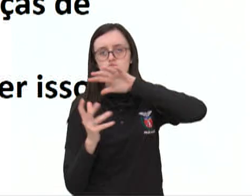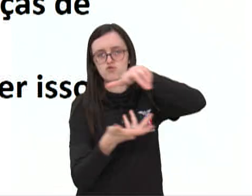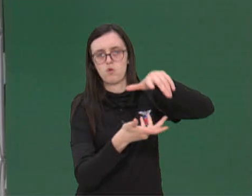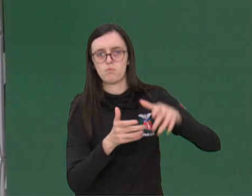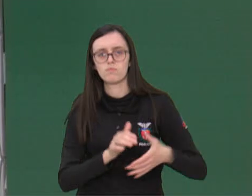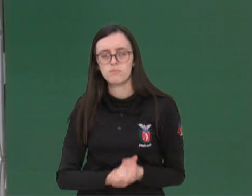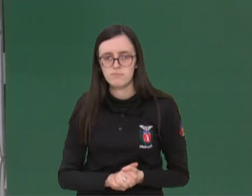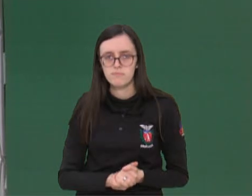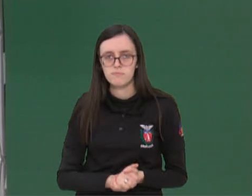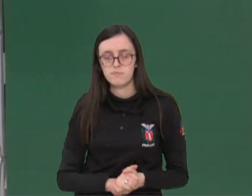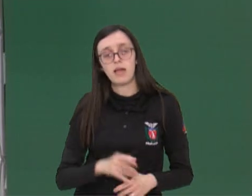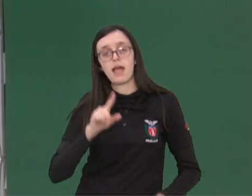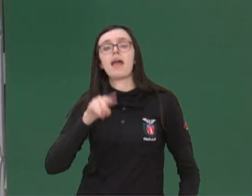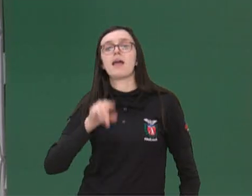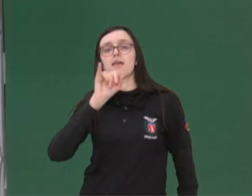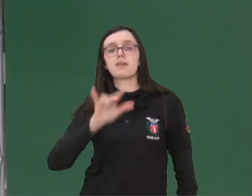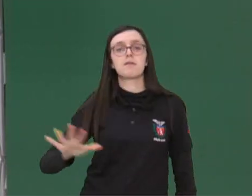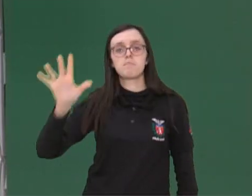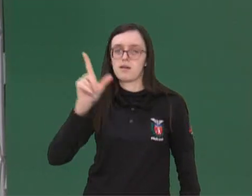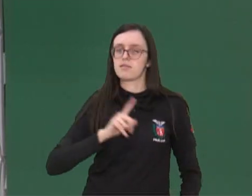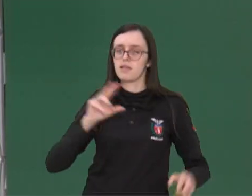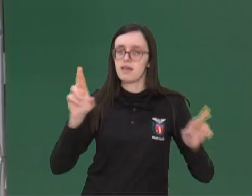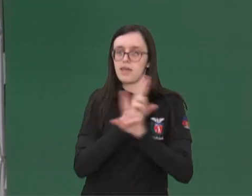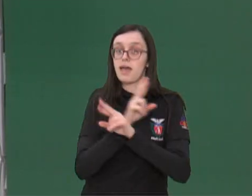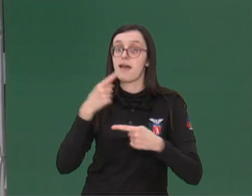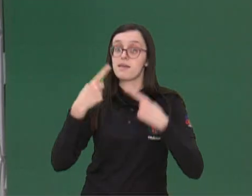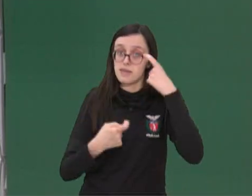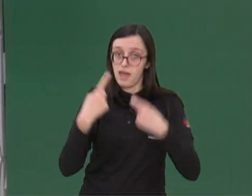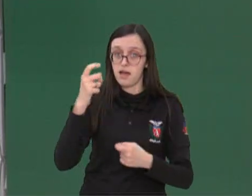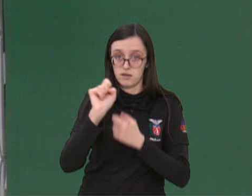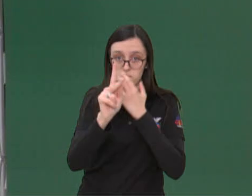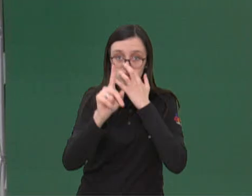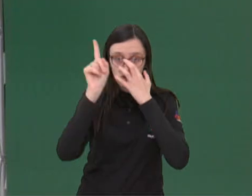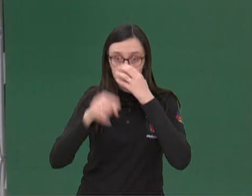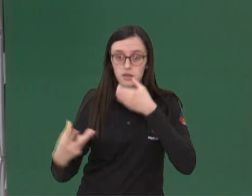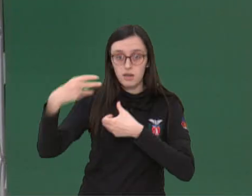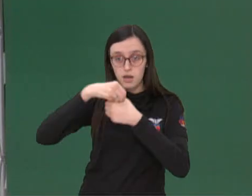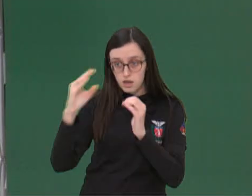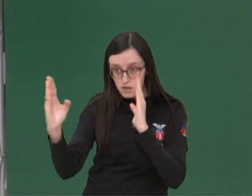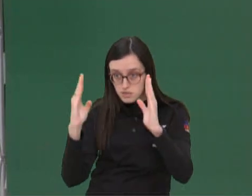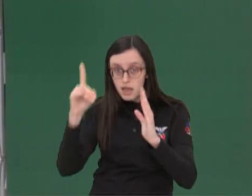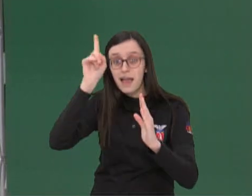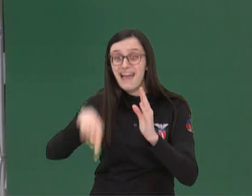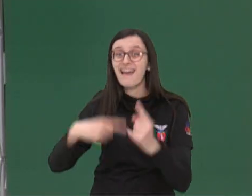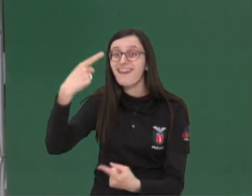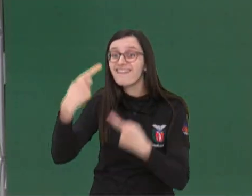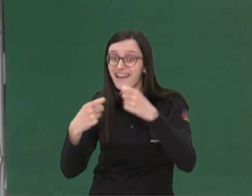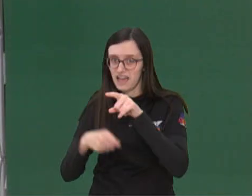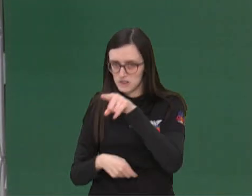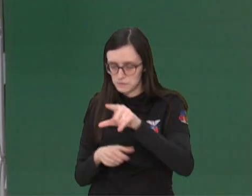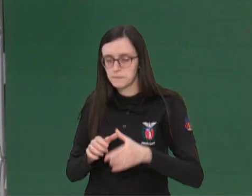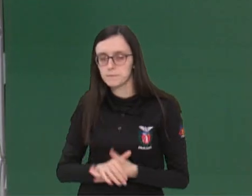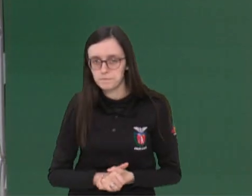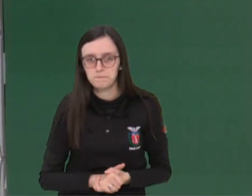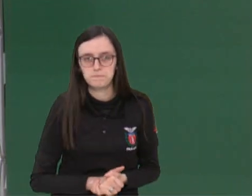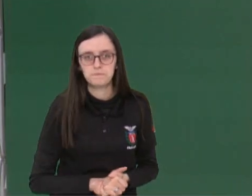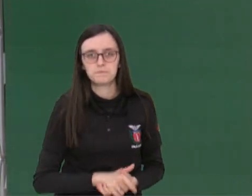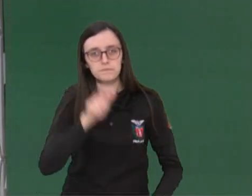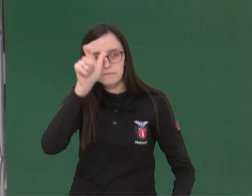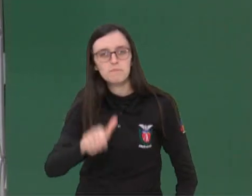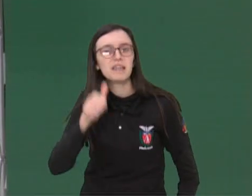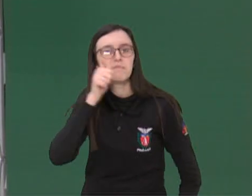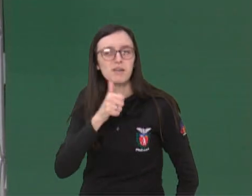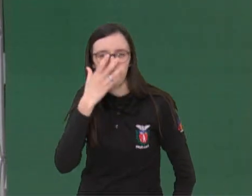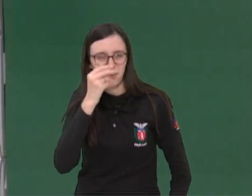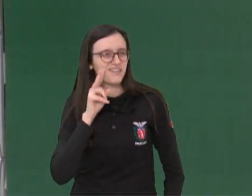Mundial. Então, é uma imagem que tem a ver com guerra, produzida num contexto de guerra. A modelo da